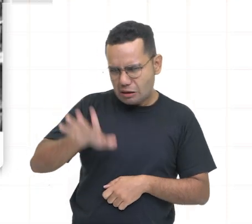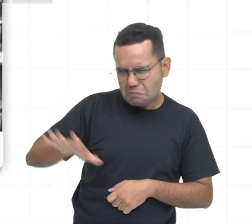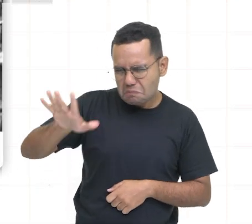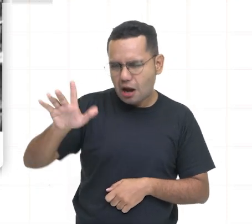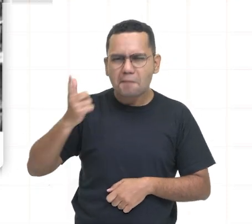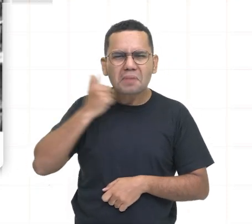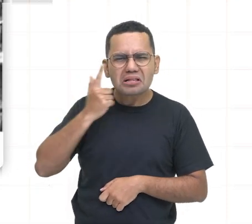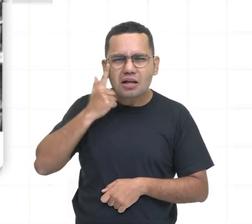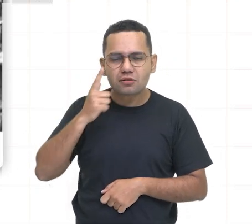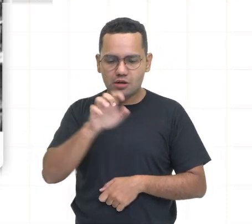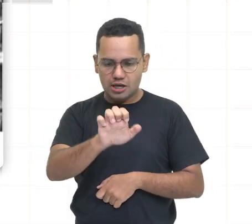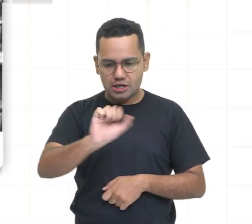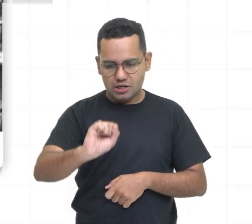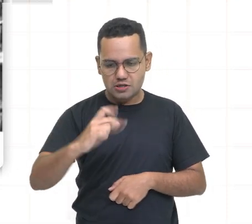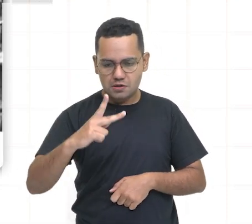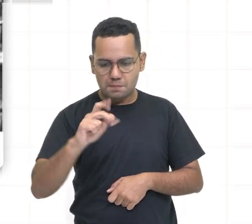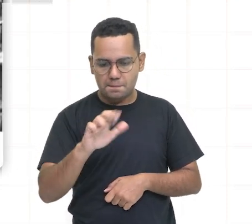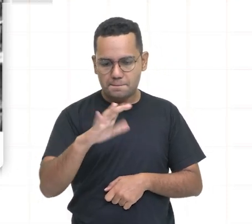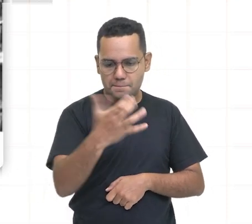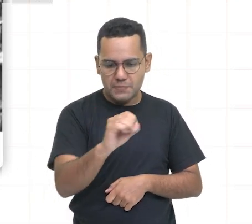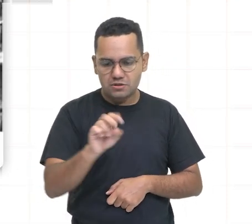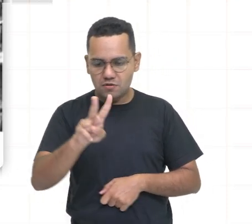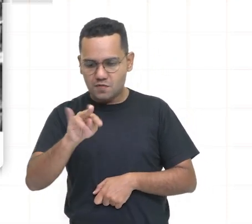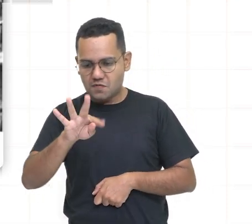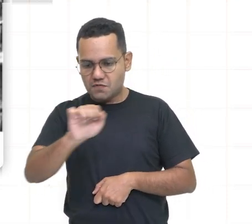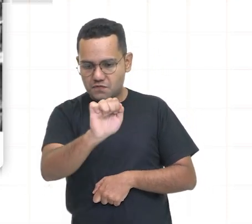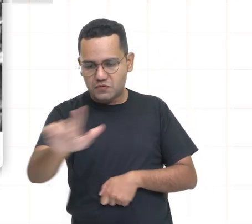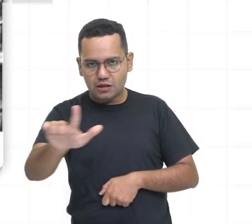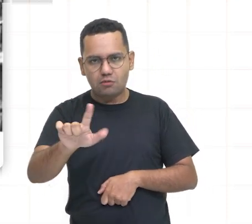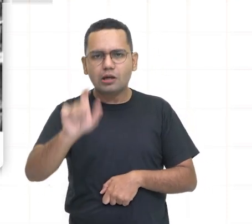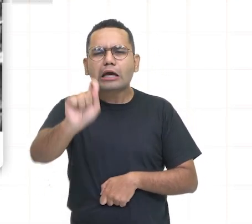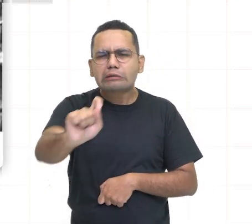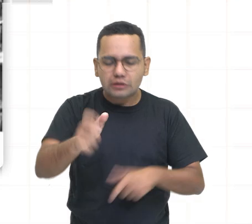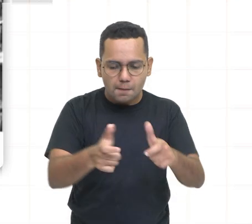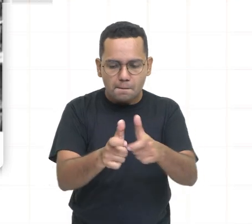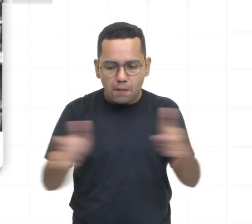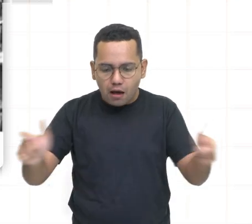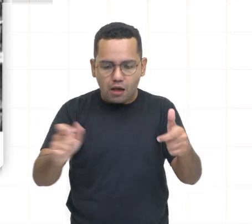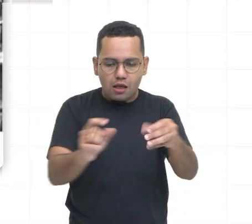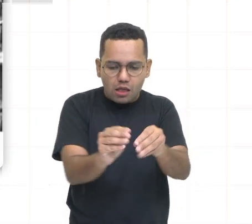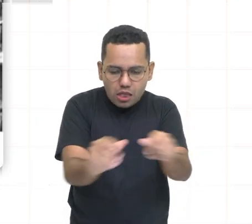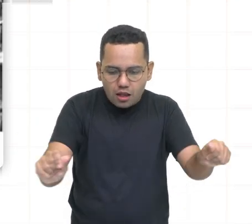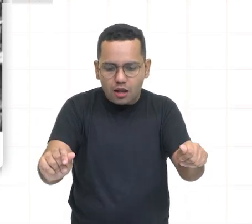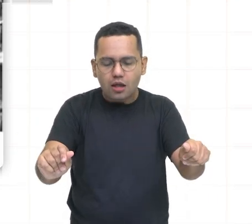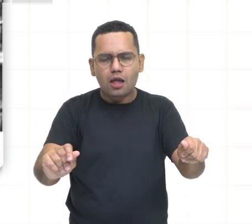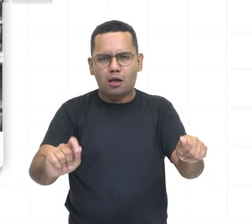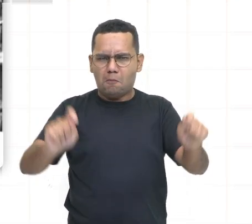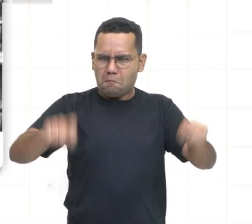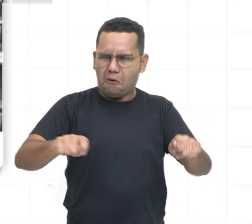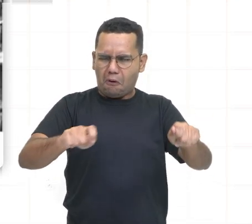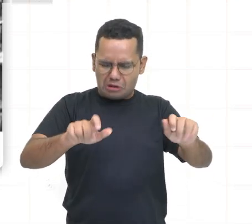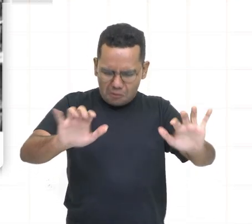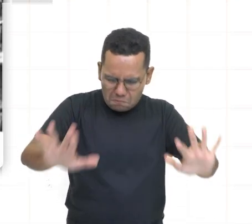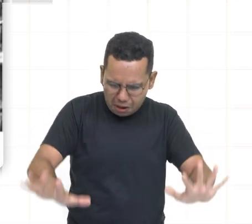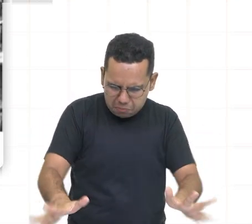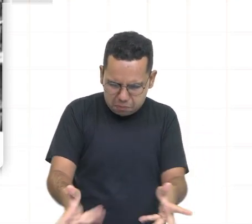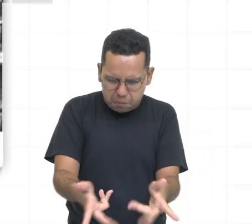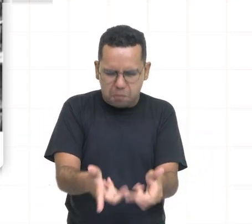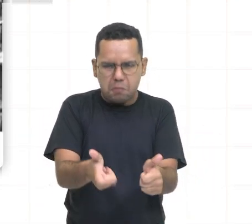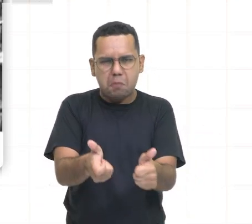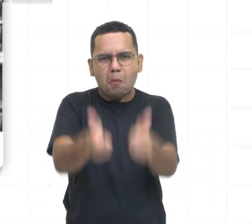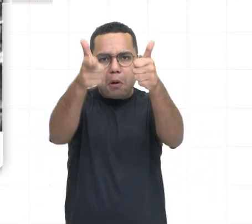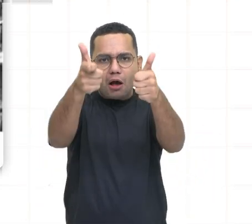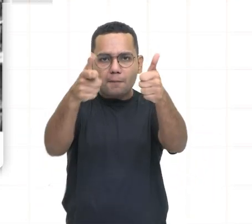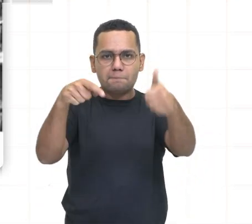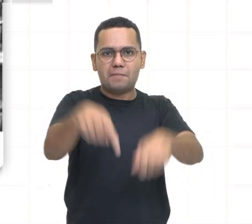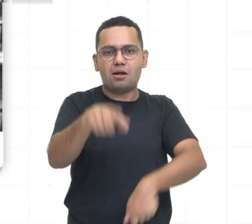segundo ele, somente esse espaço vital poderia dar à Alemanha a grandeza que ela merece, que ela precisa, até